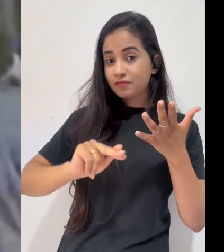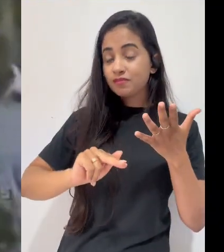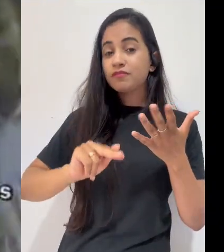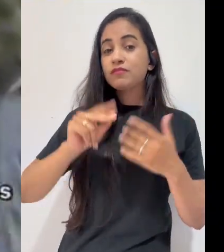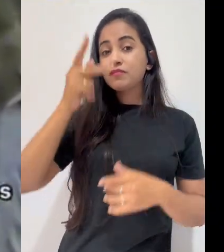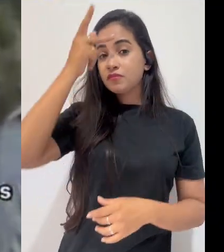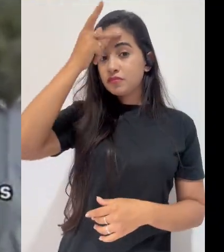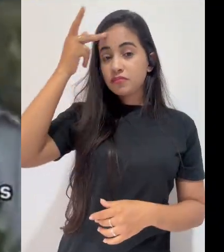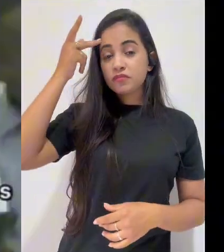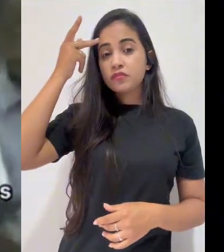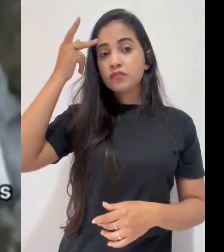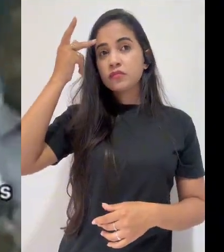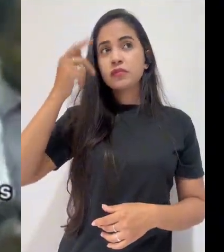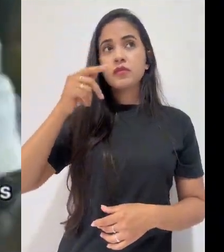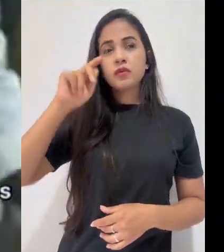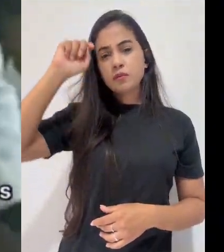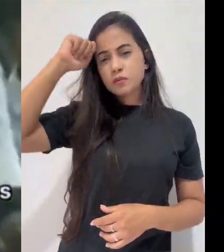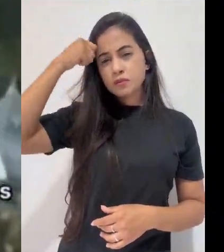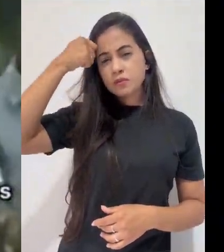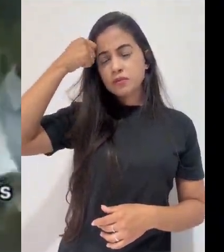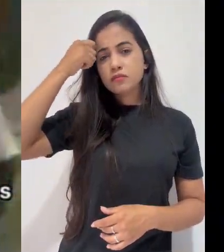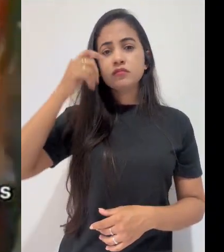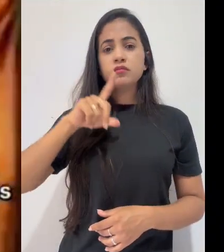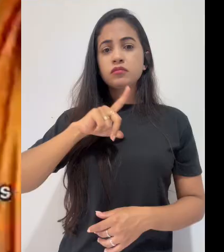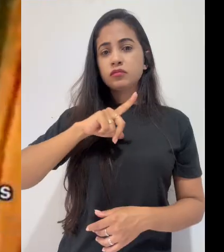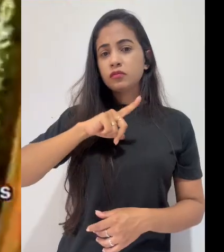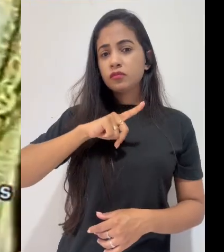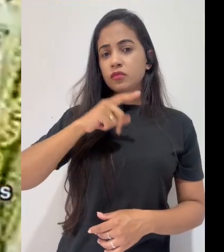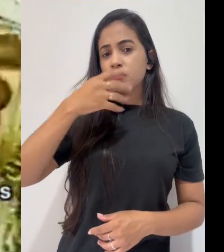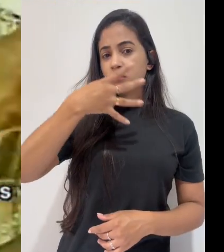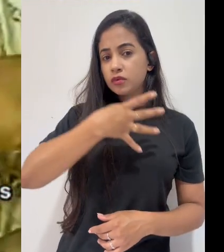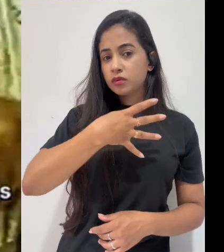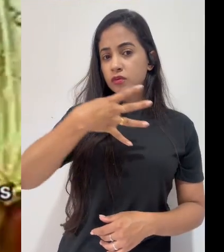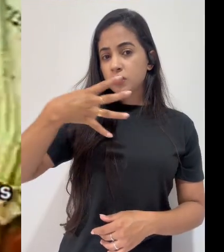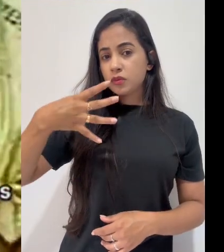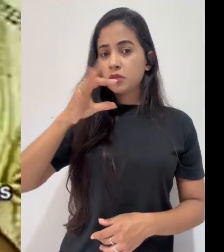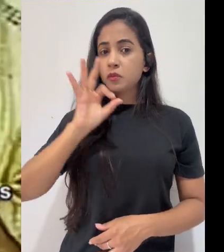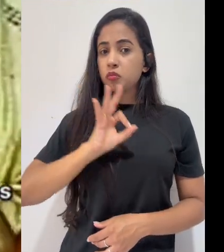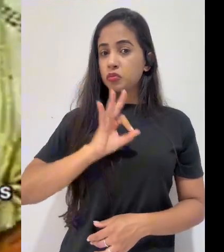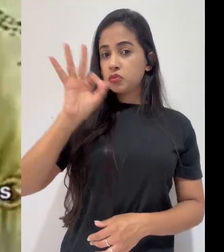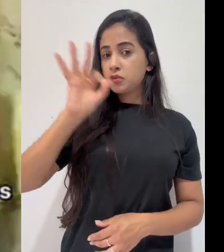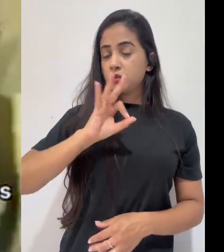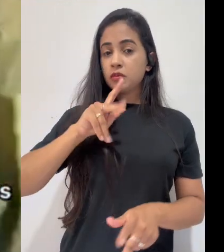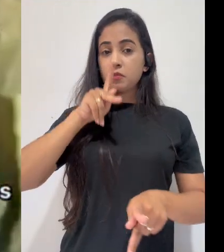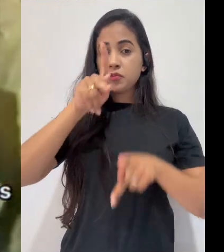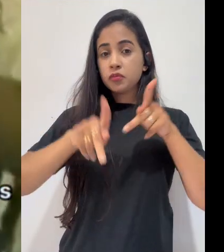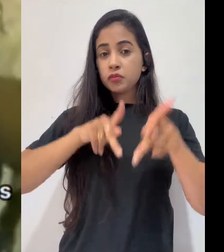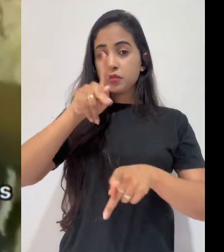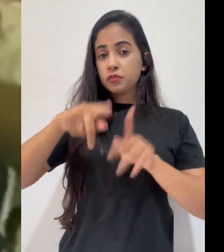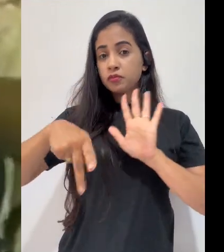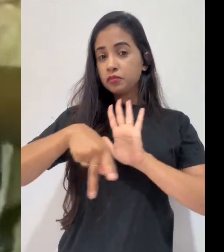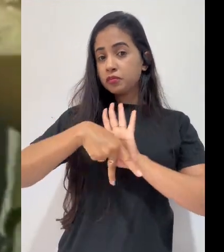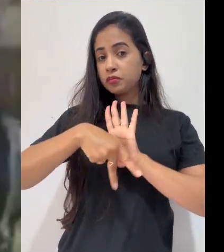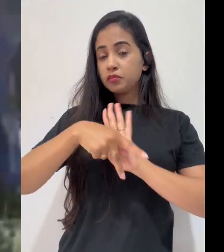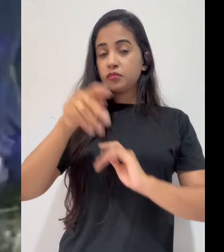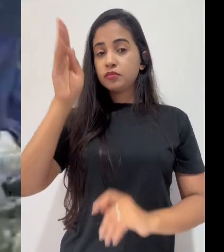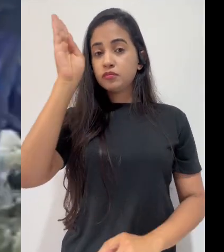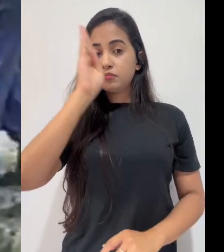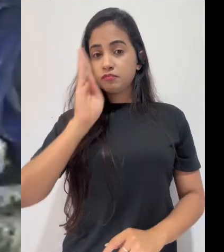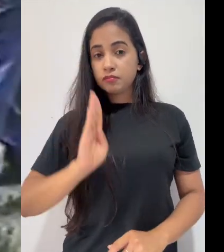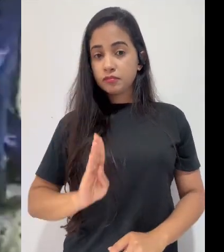Américas, possuindo uma população de afrodescendentes correspondente a 44% do número total de